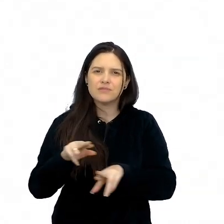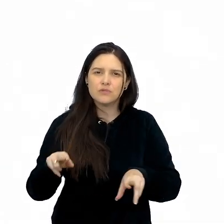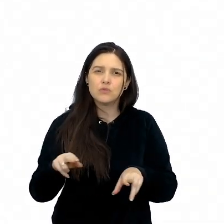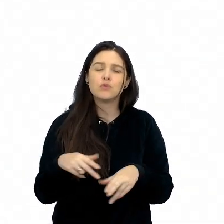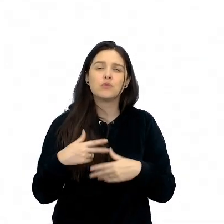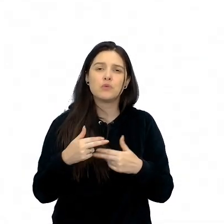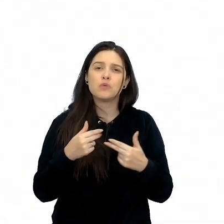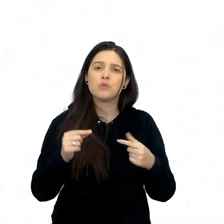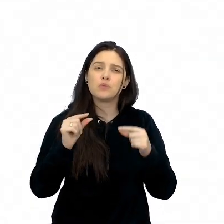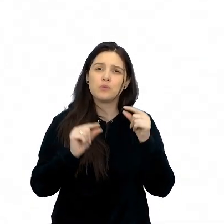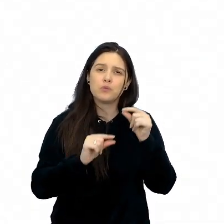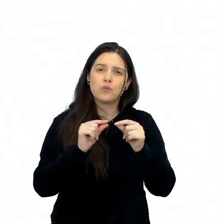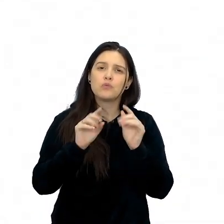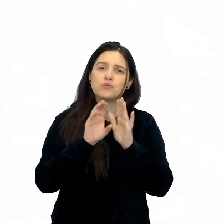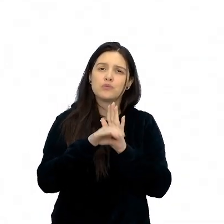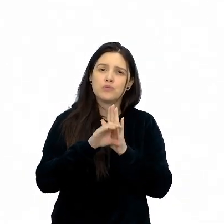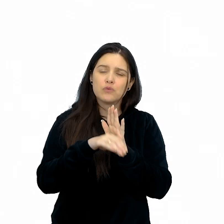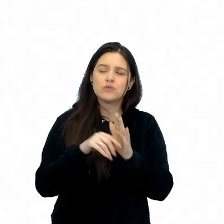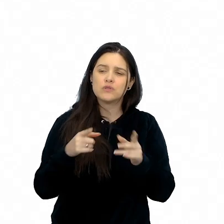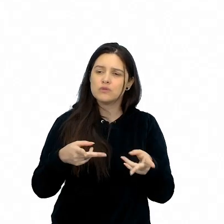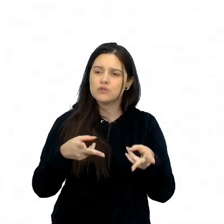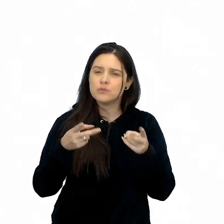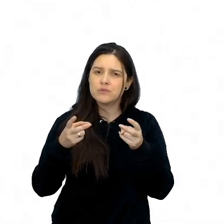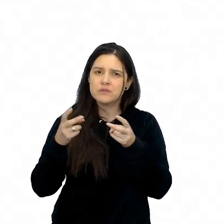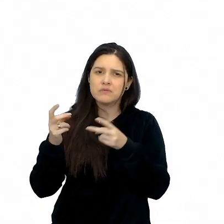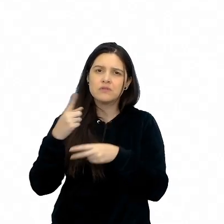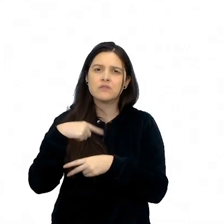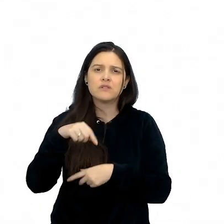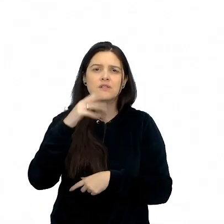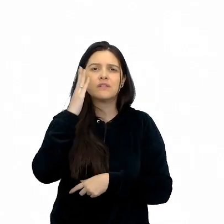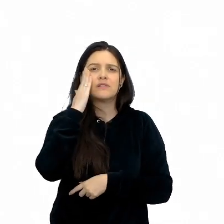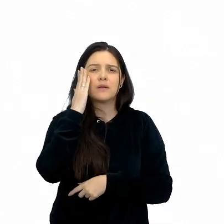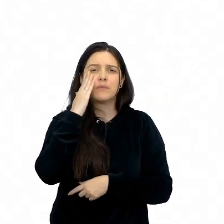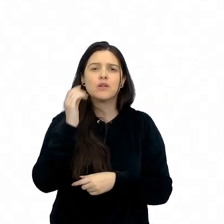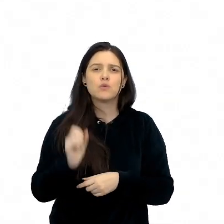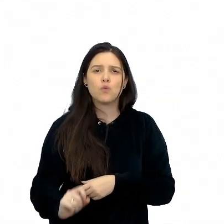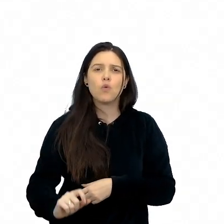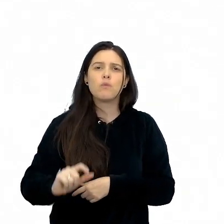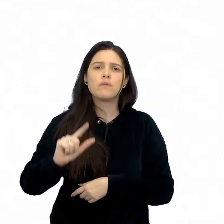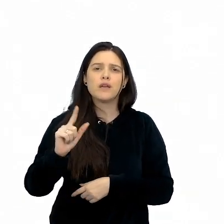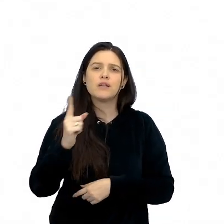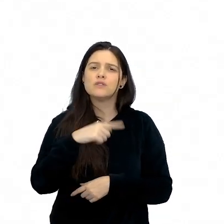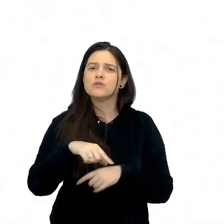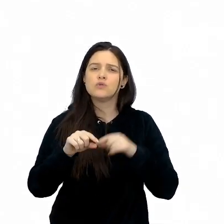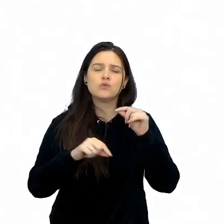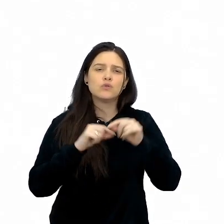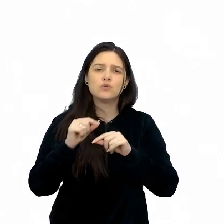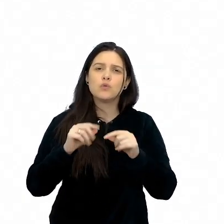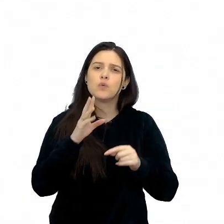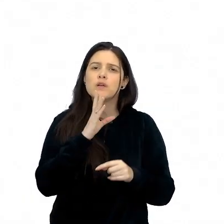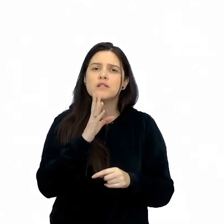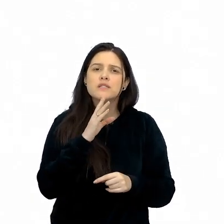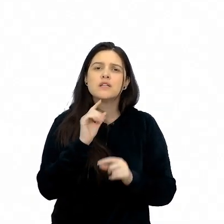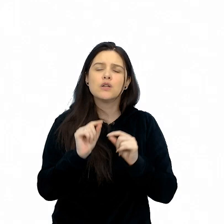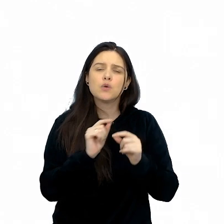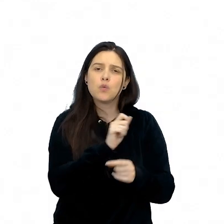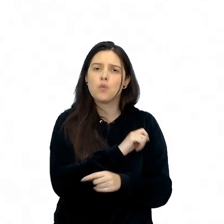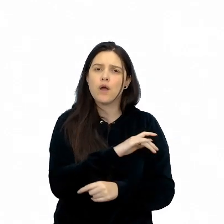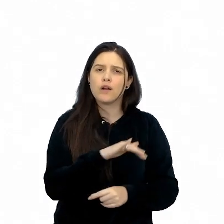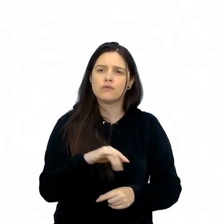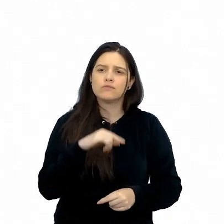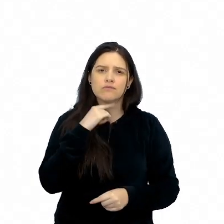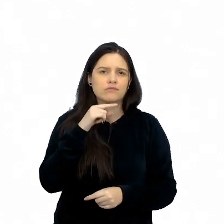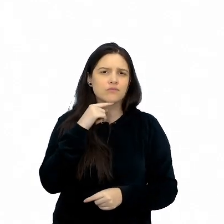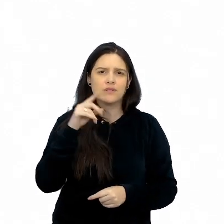um pouco no meu conceito. Então, quando a gente observa isso, nós estamos num momento crítico e a gente está o quê? Conhecemos já esse aluno, não dá para a gente